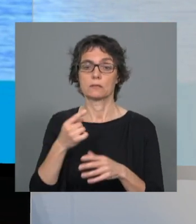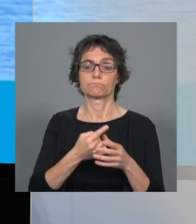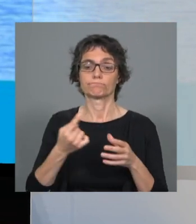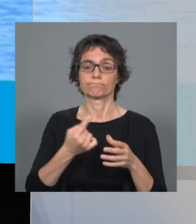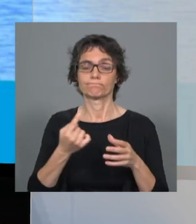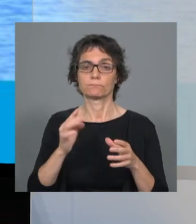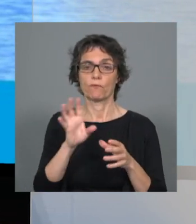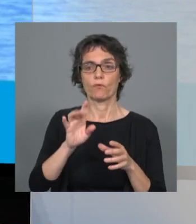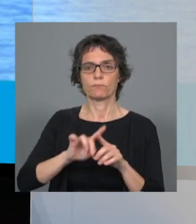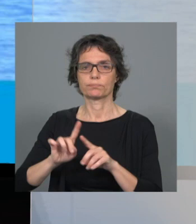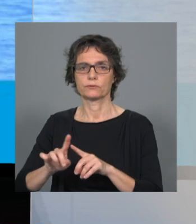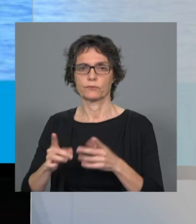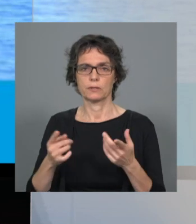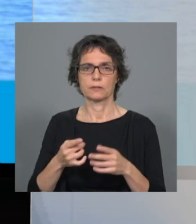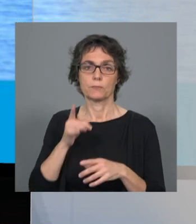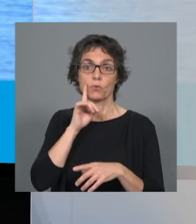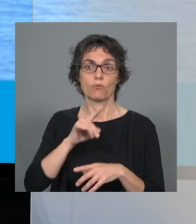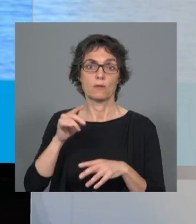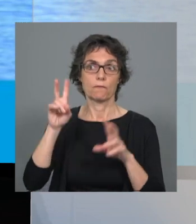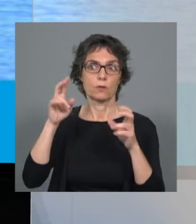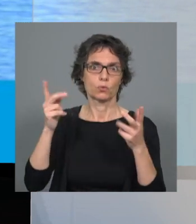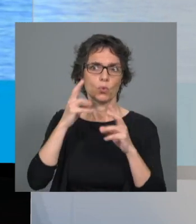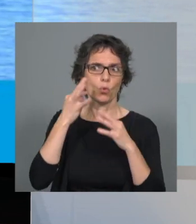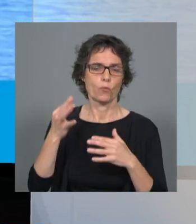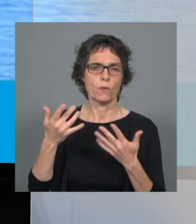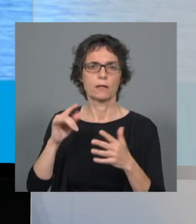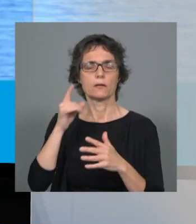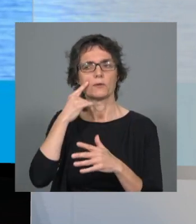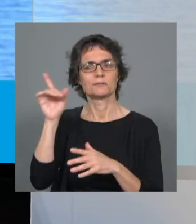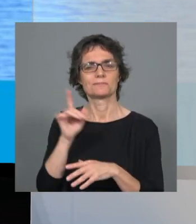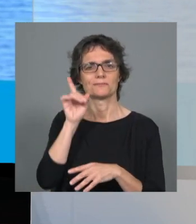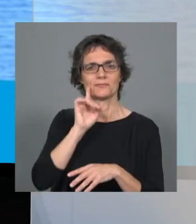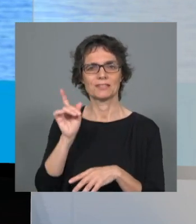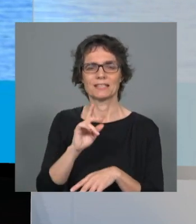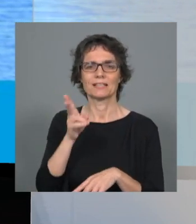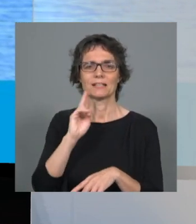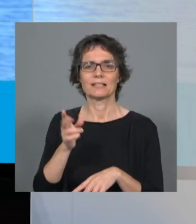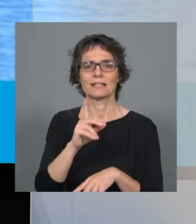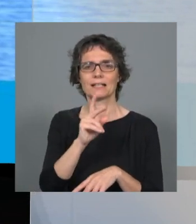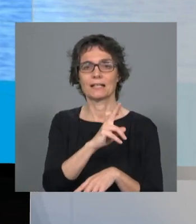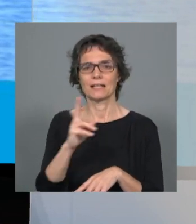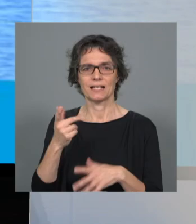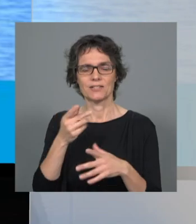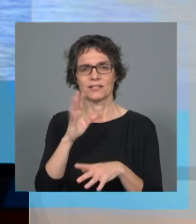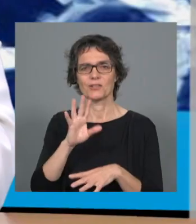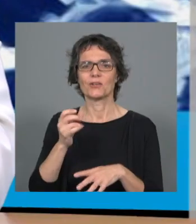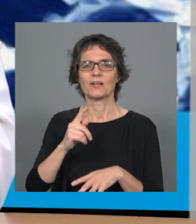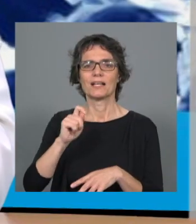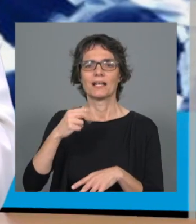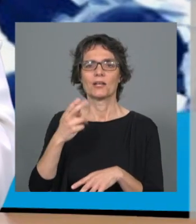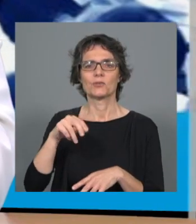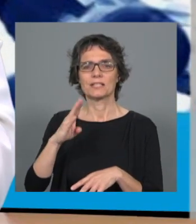à normalidade. É o que olhamos hoje com a chefe de redação da Renascença. Olá, Eunice, obrigado por estares uma vez mais